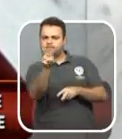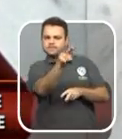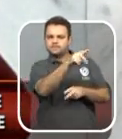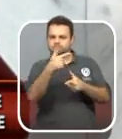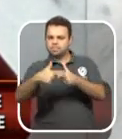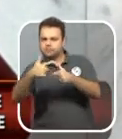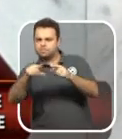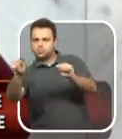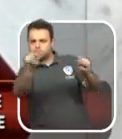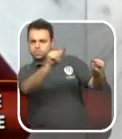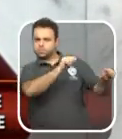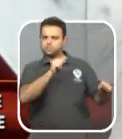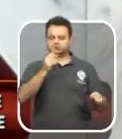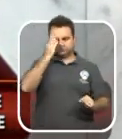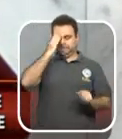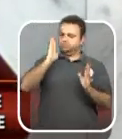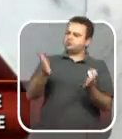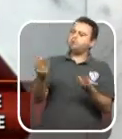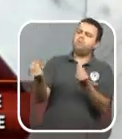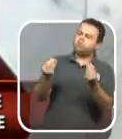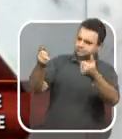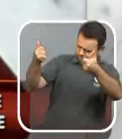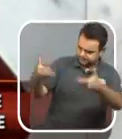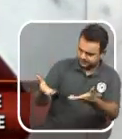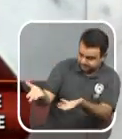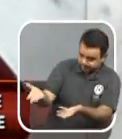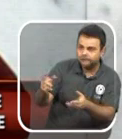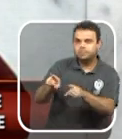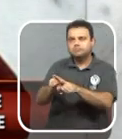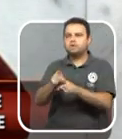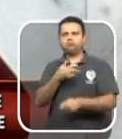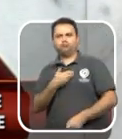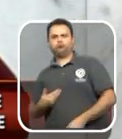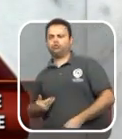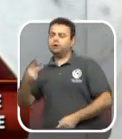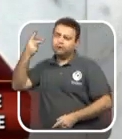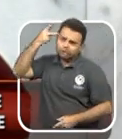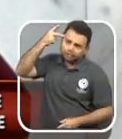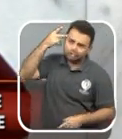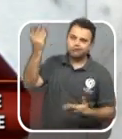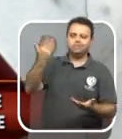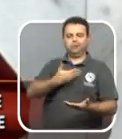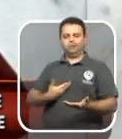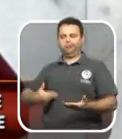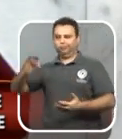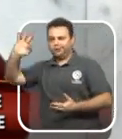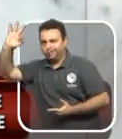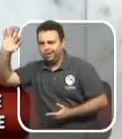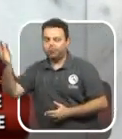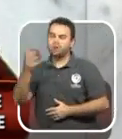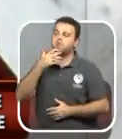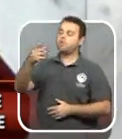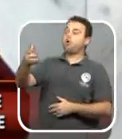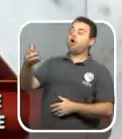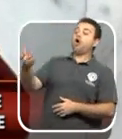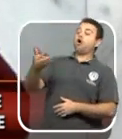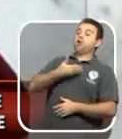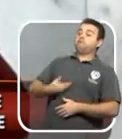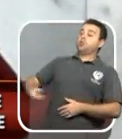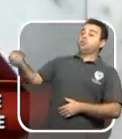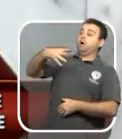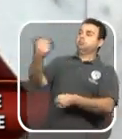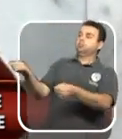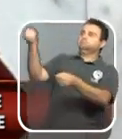esse trabalho, como o senhor falou, já mais preparado, já mais consciente de algumas questões aí, demandas da população, e relacionando